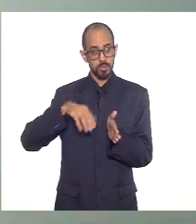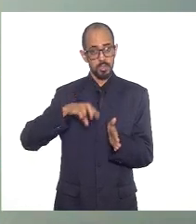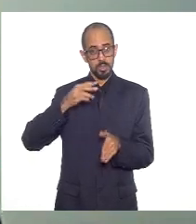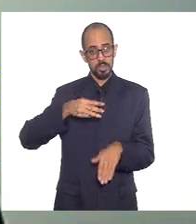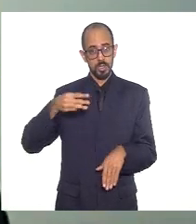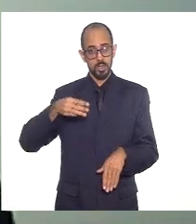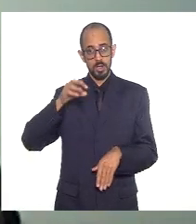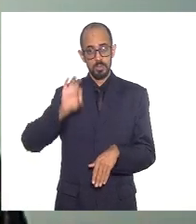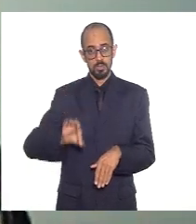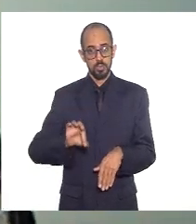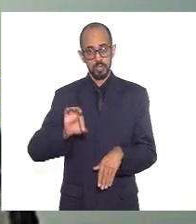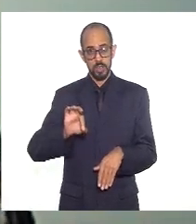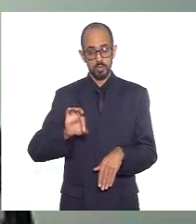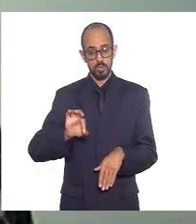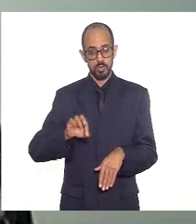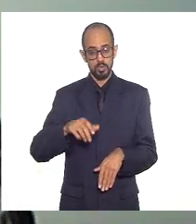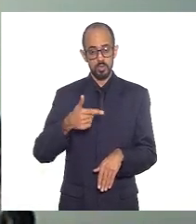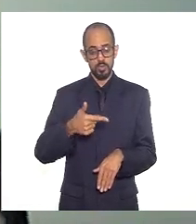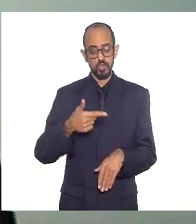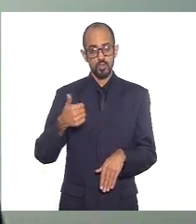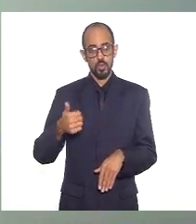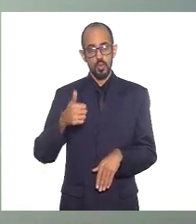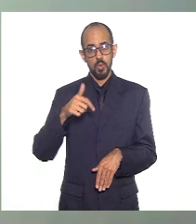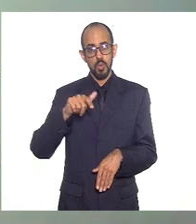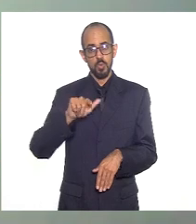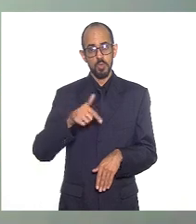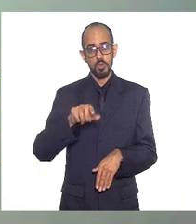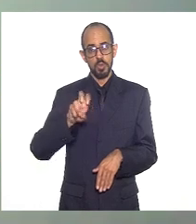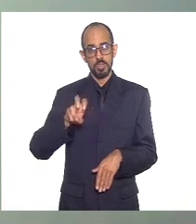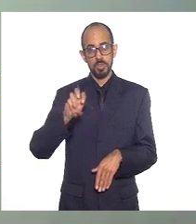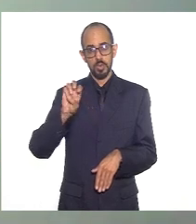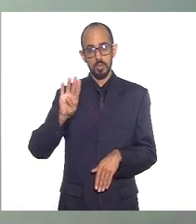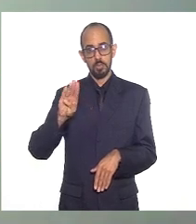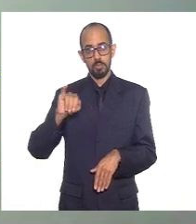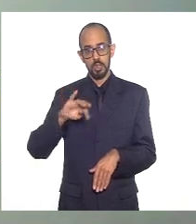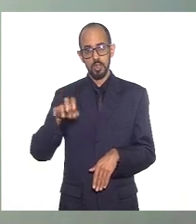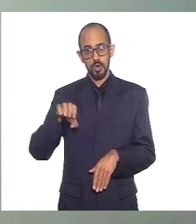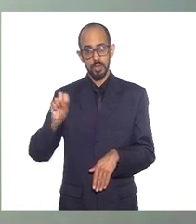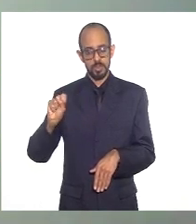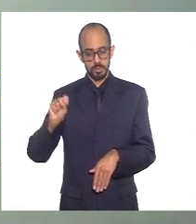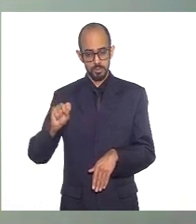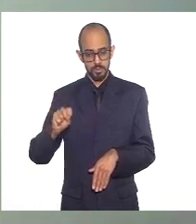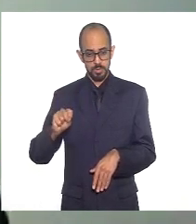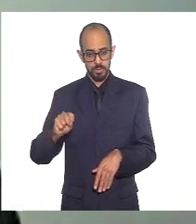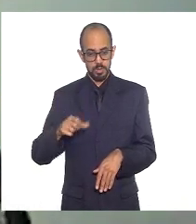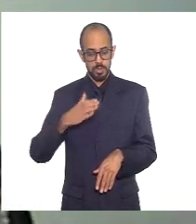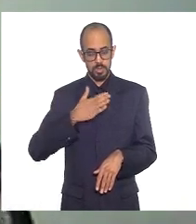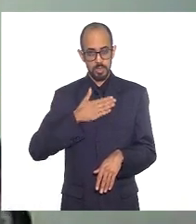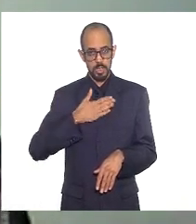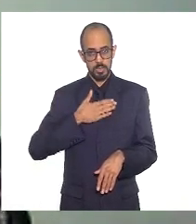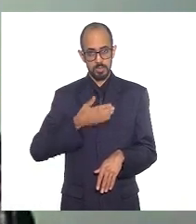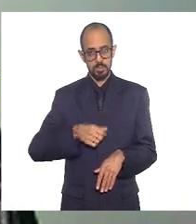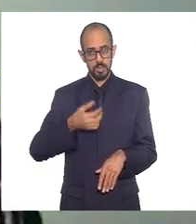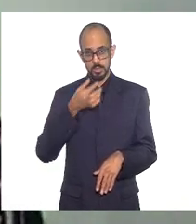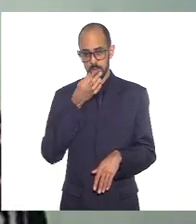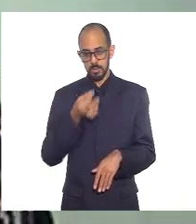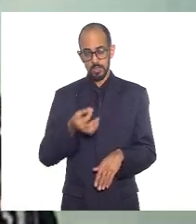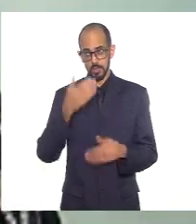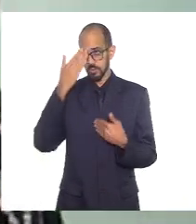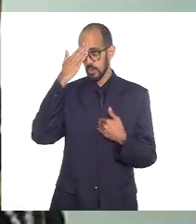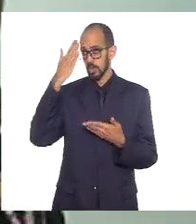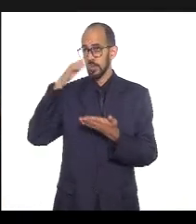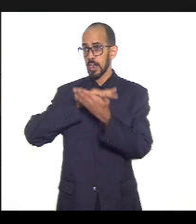do valor de 21,5 bilhões, que é a previsão do déficit orçamentário. Eram essas as nossas considerações. Muito